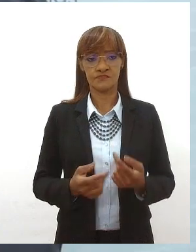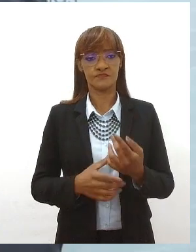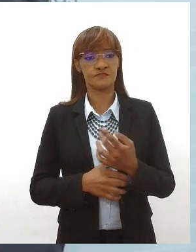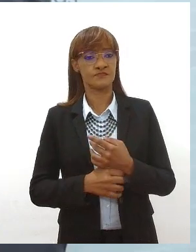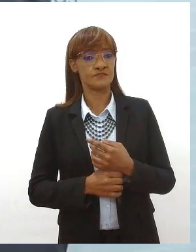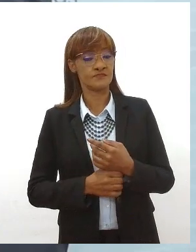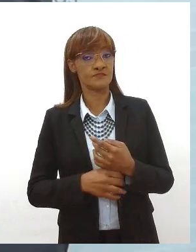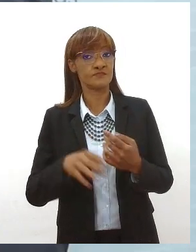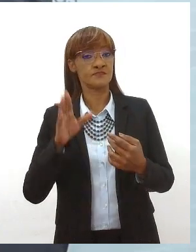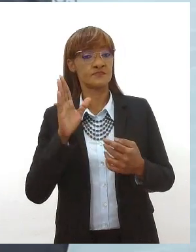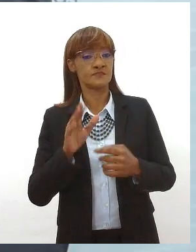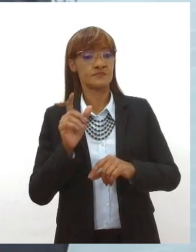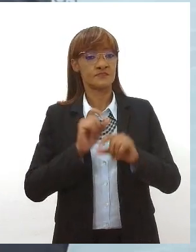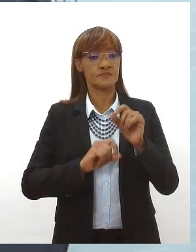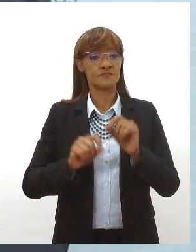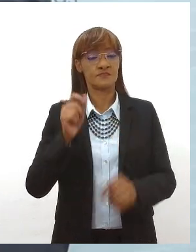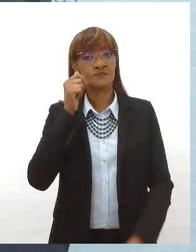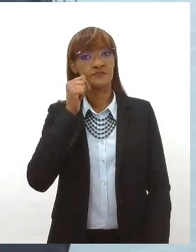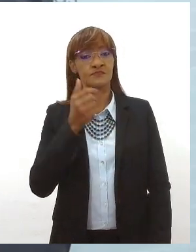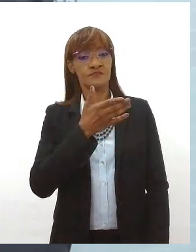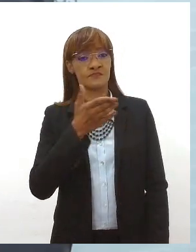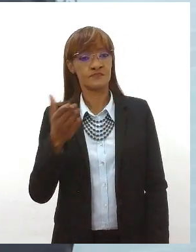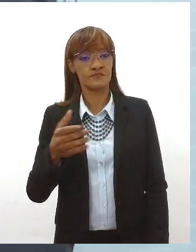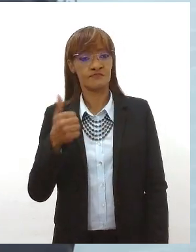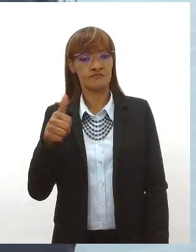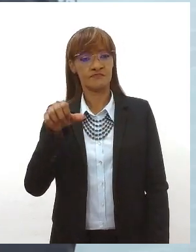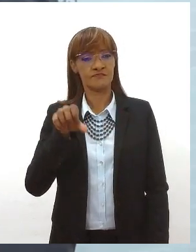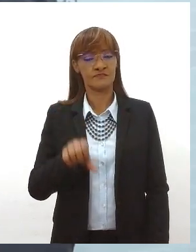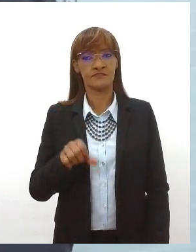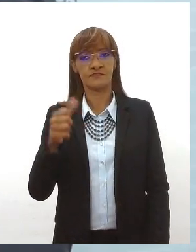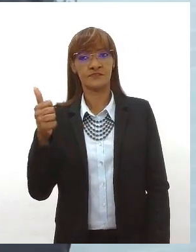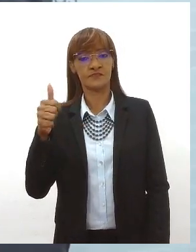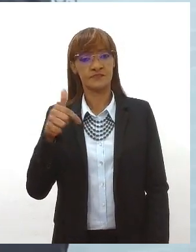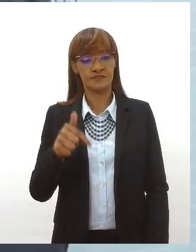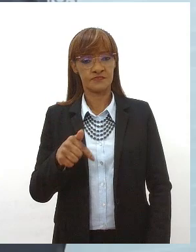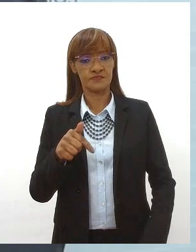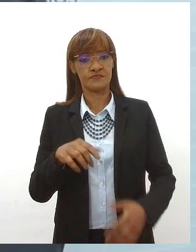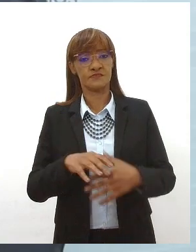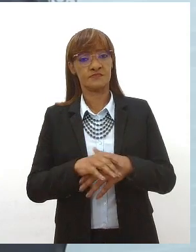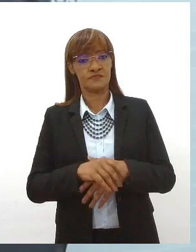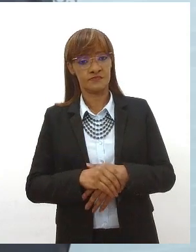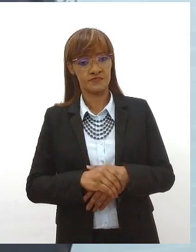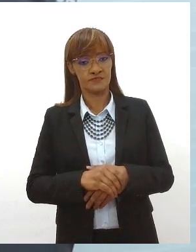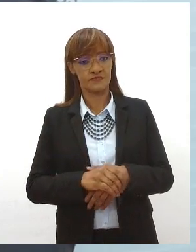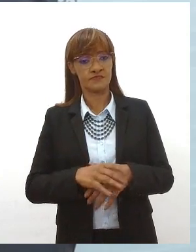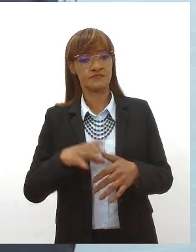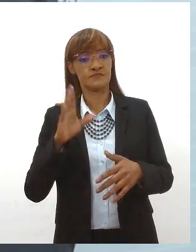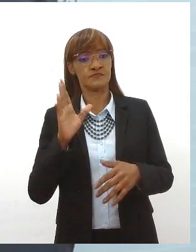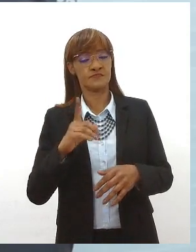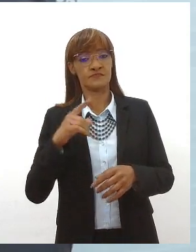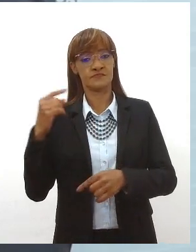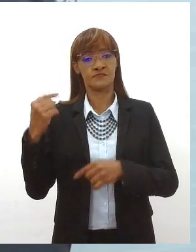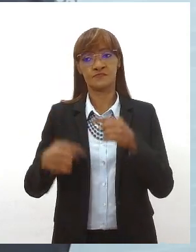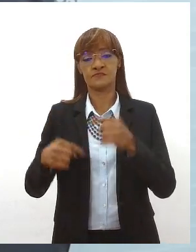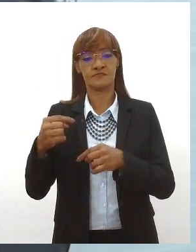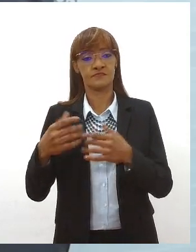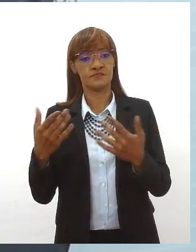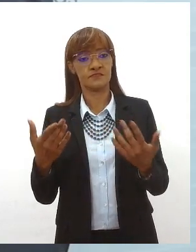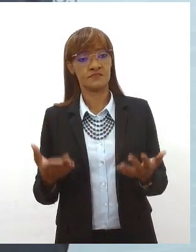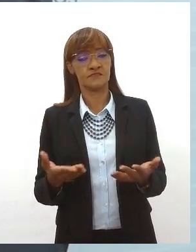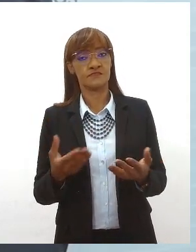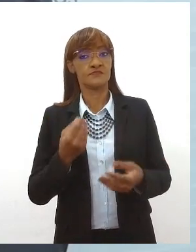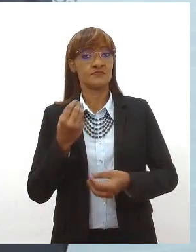mulheres, em 1917, por precariedade em condições de trabalho, que motivaram